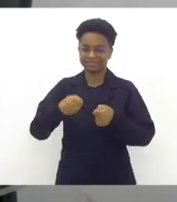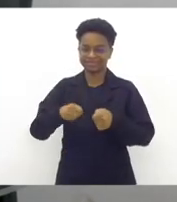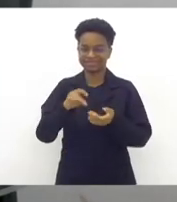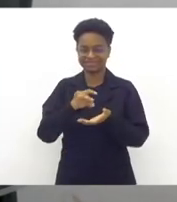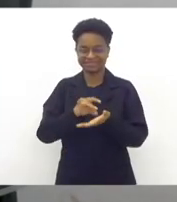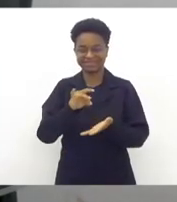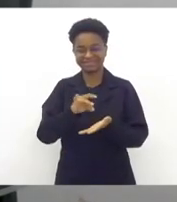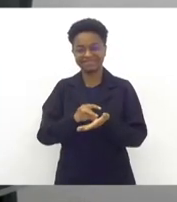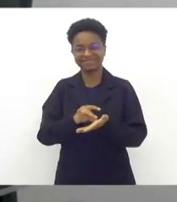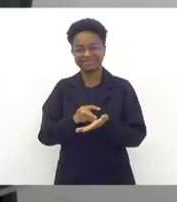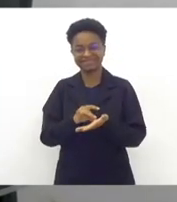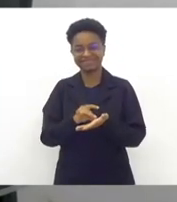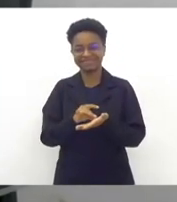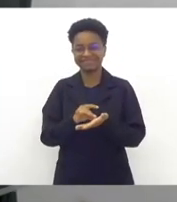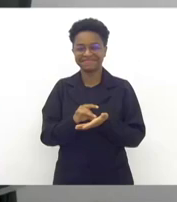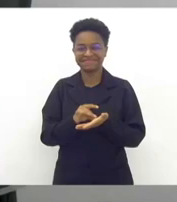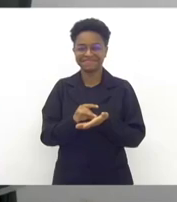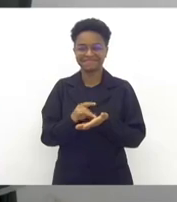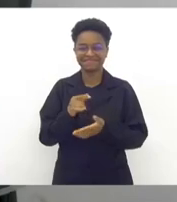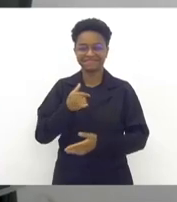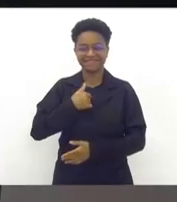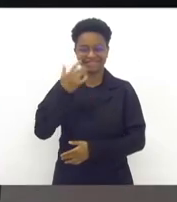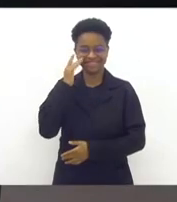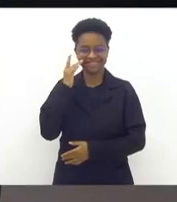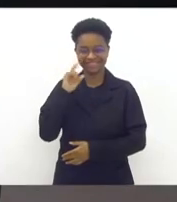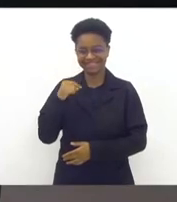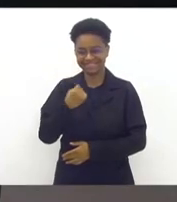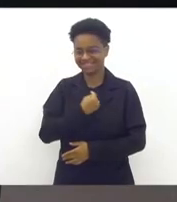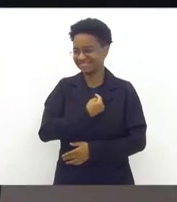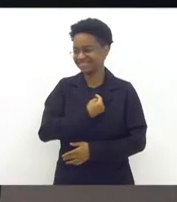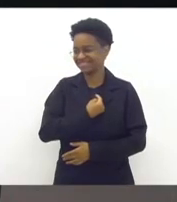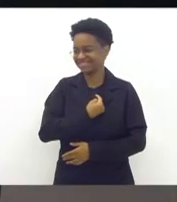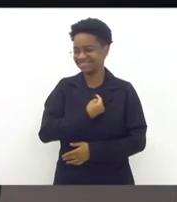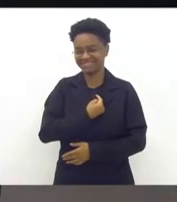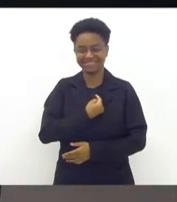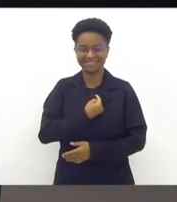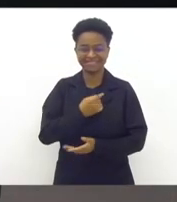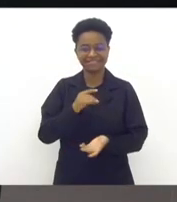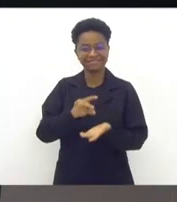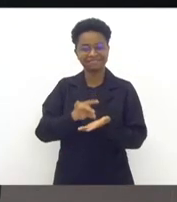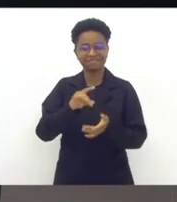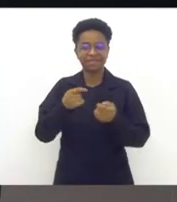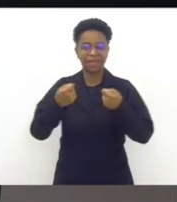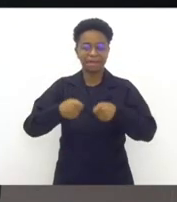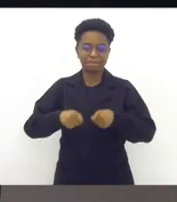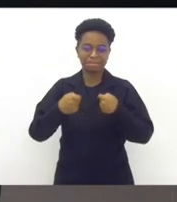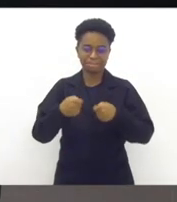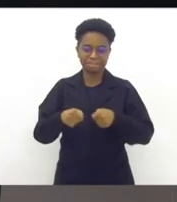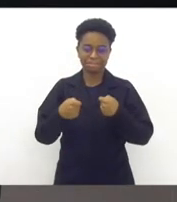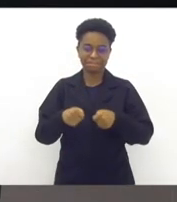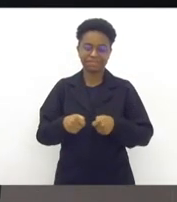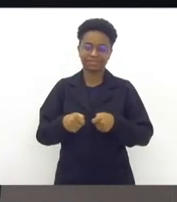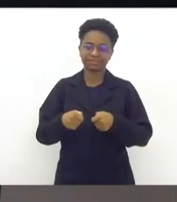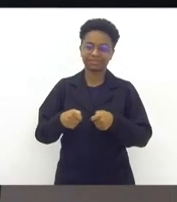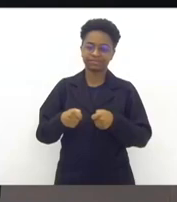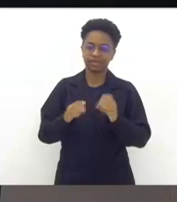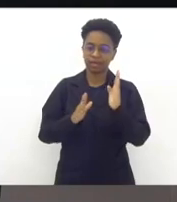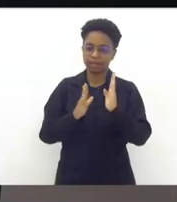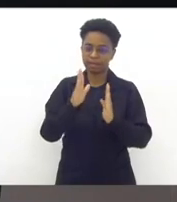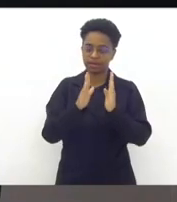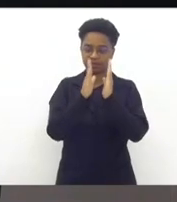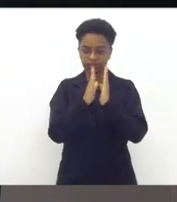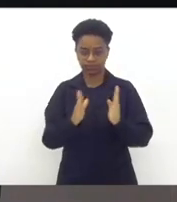eu já de antemão acho que a gente vai de fato precisar da prorrogação da